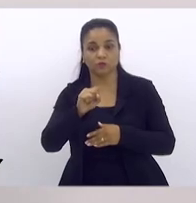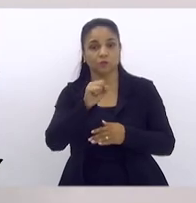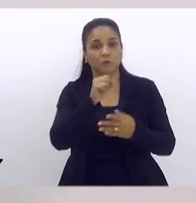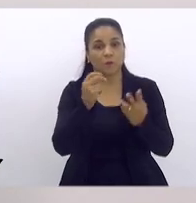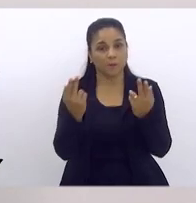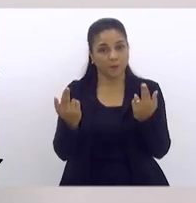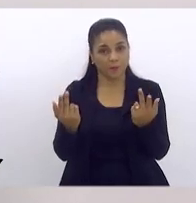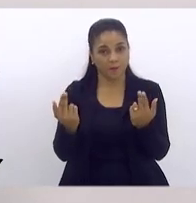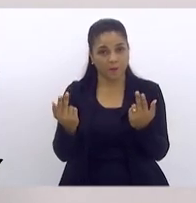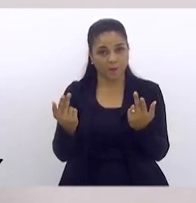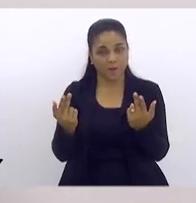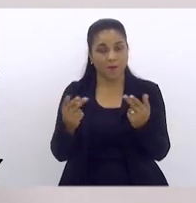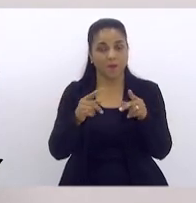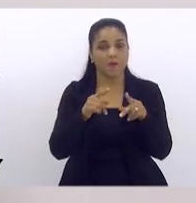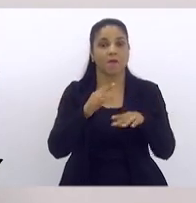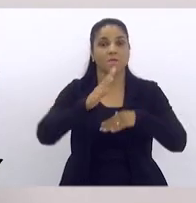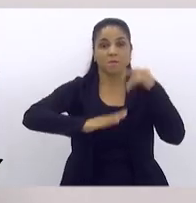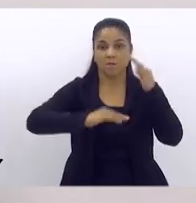ponto